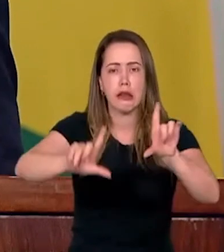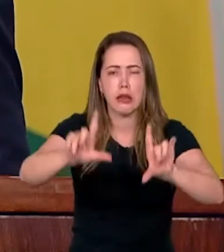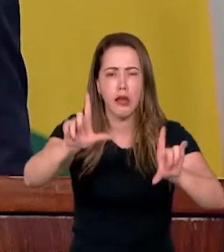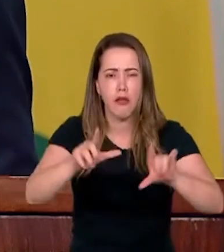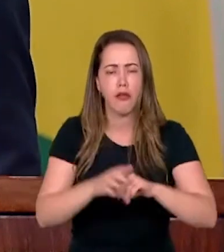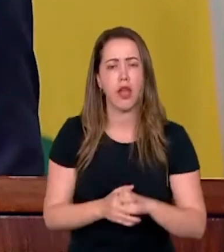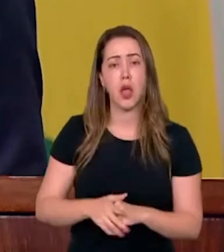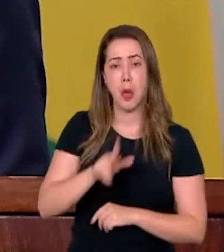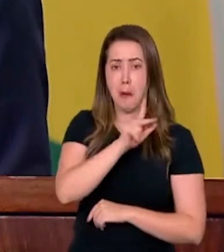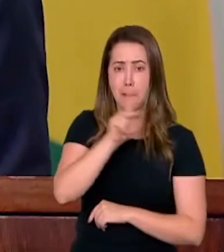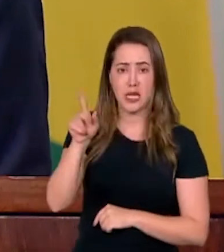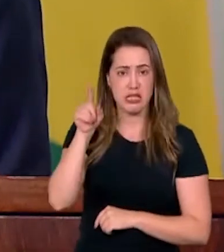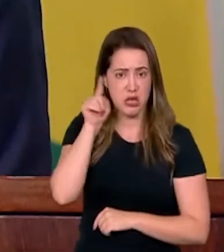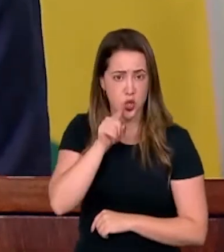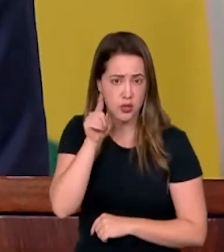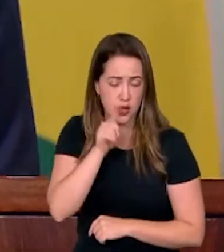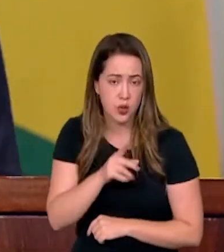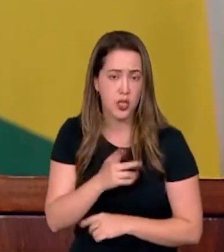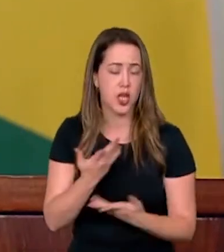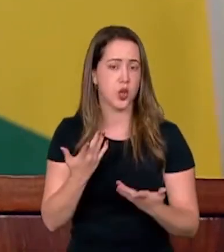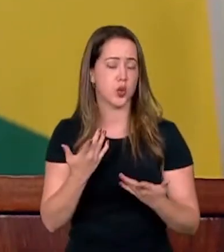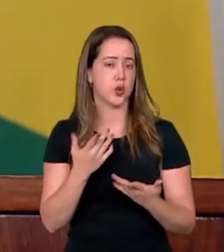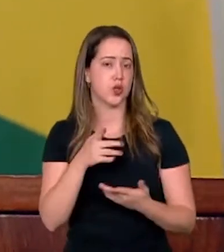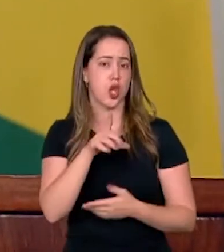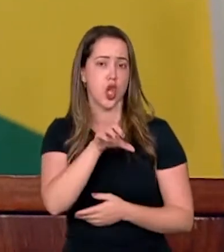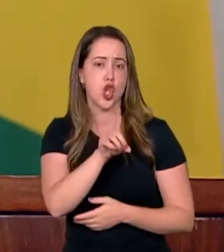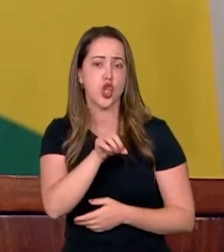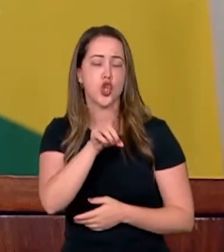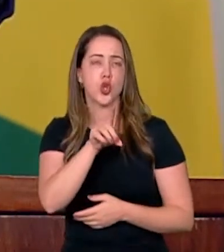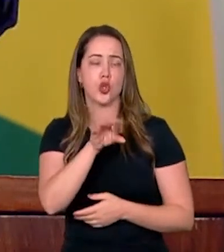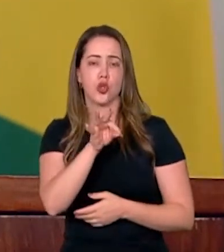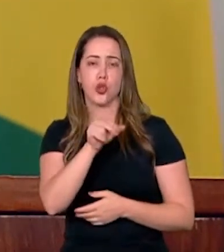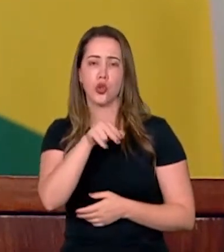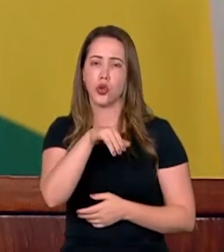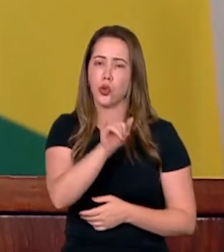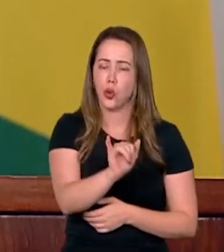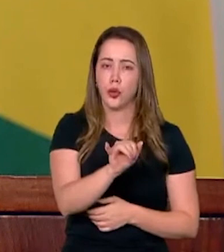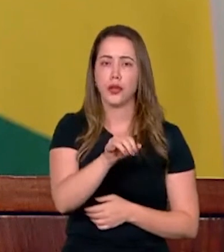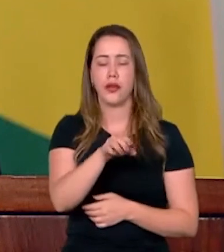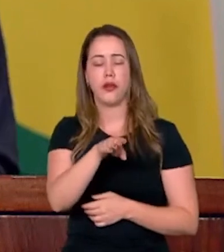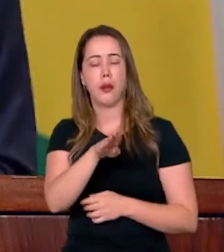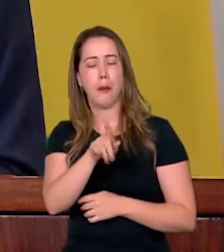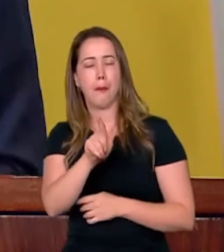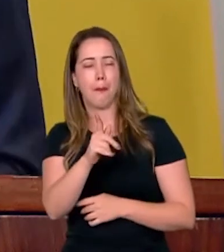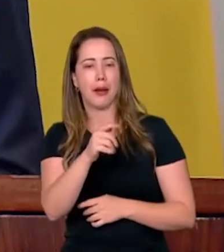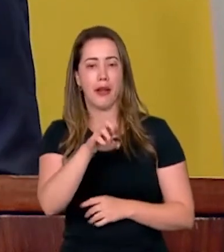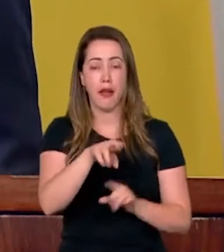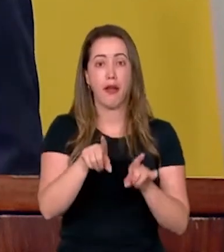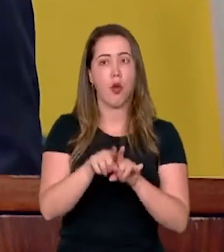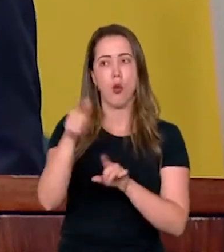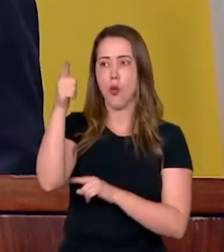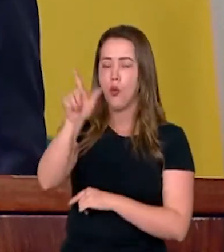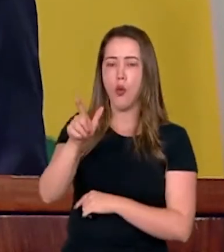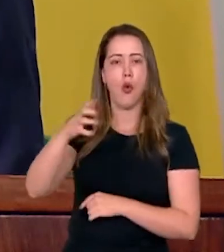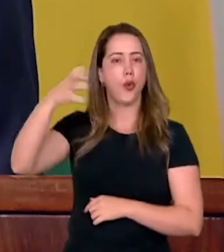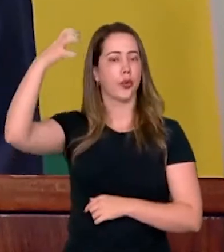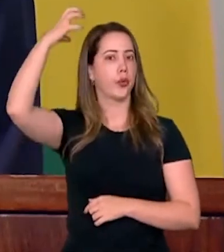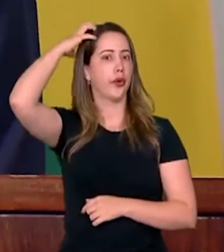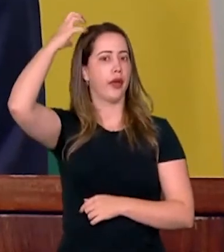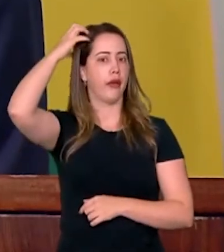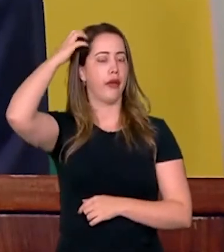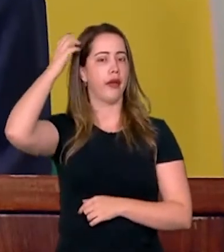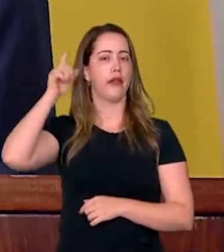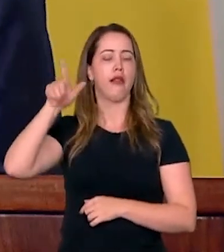lá o Tony Blair, estava lá o primeiro-ministro da Itália, estava lá o convidado, o rei da Arábia